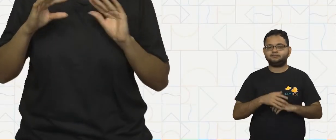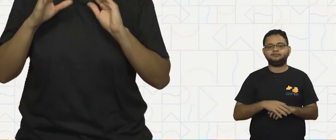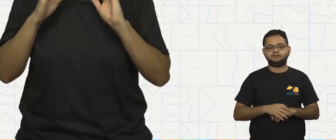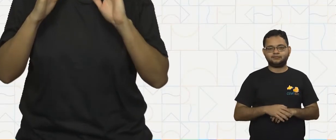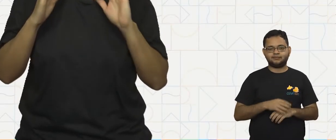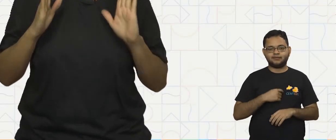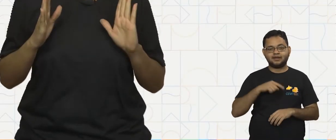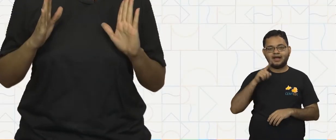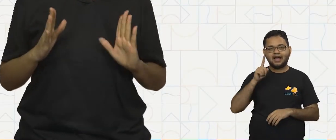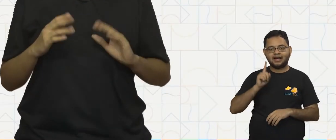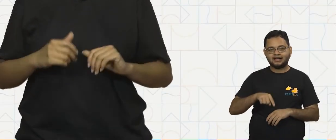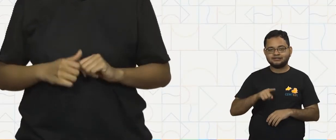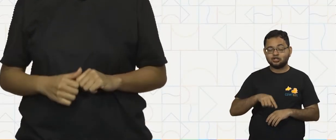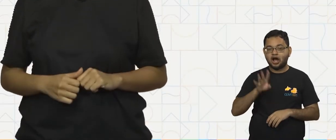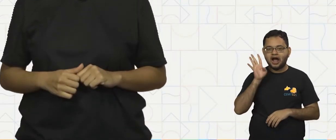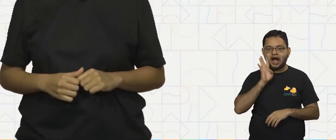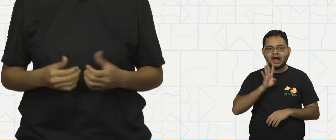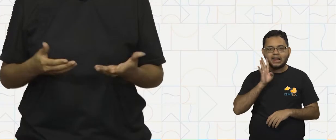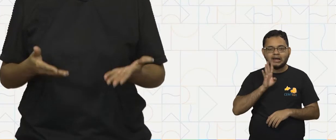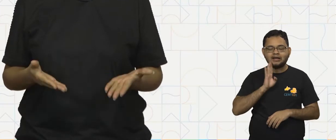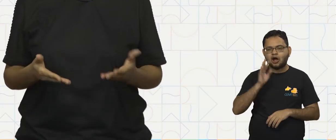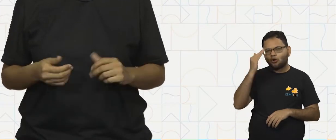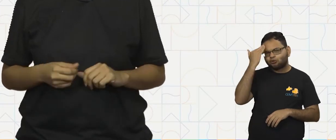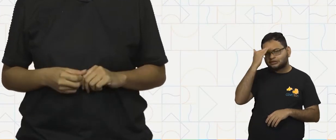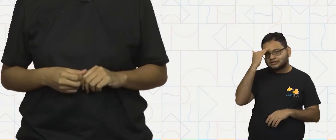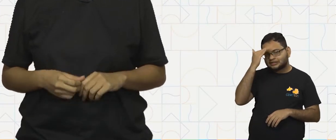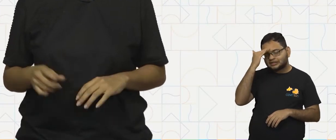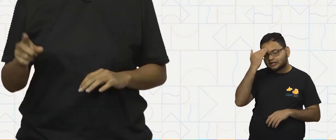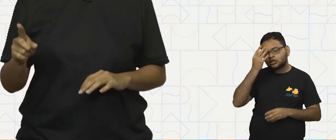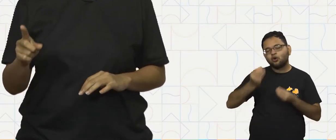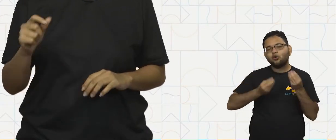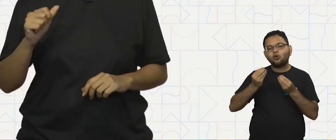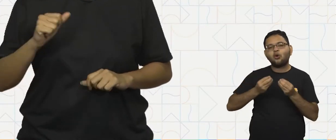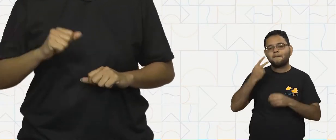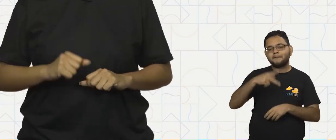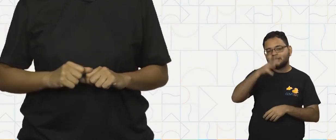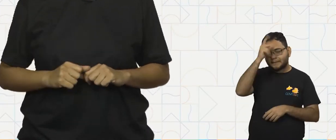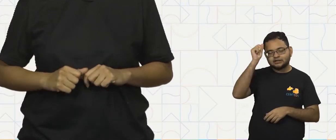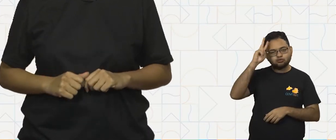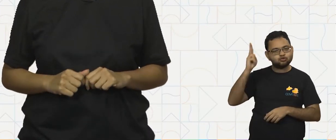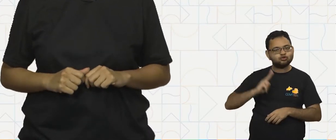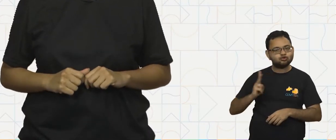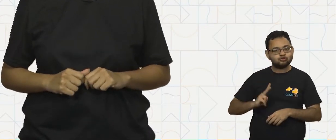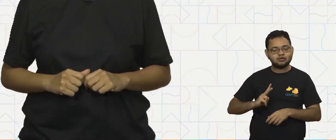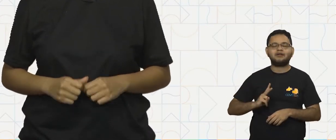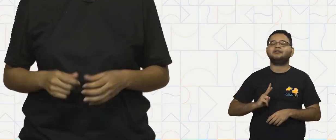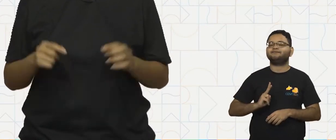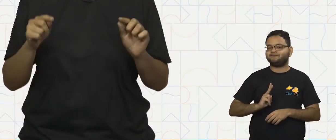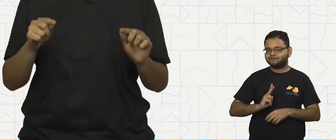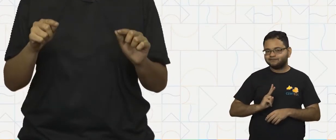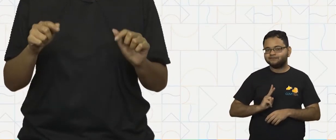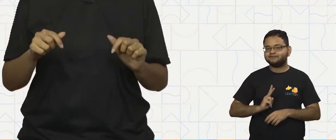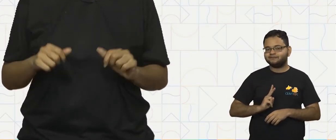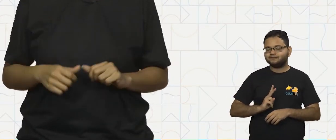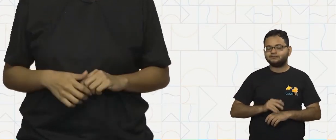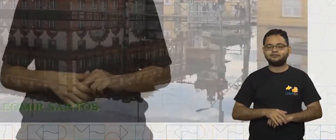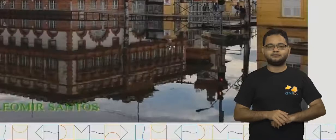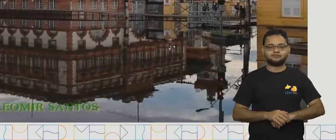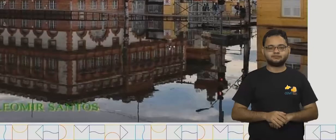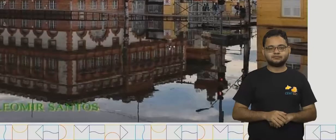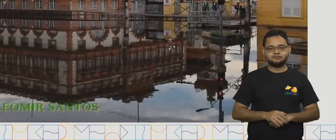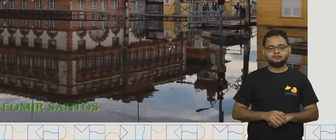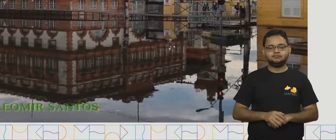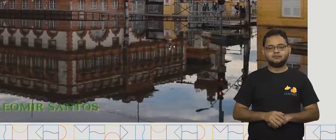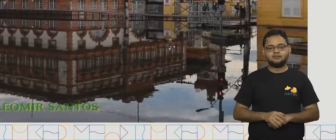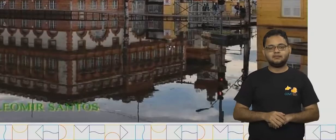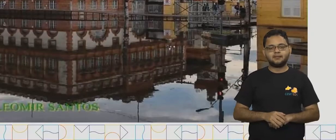inclusive lugar perfeito para analisarmos a história de Manaus através das transformações das paisagens desse centro ao longo